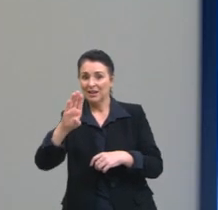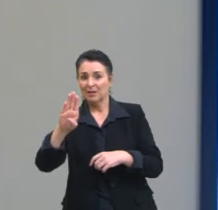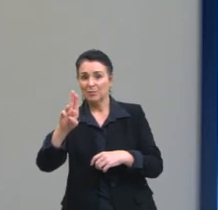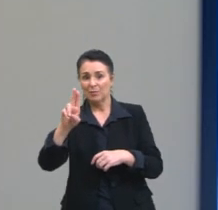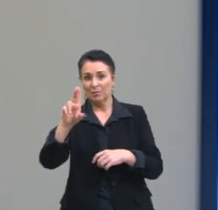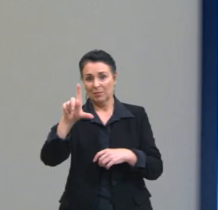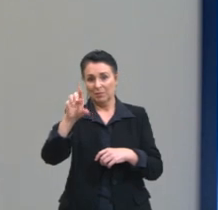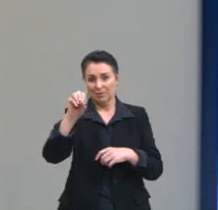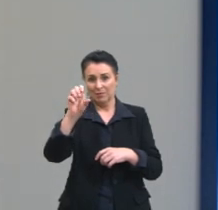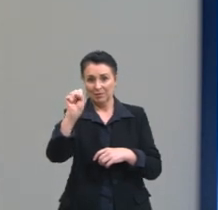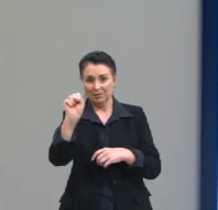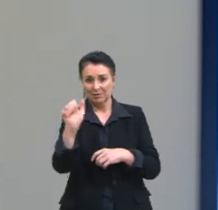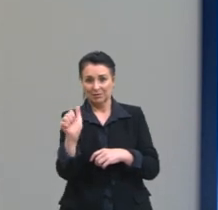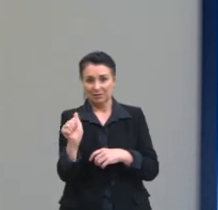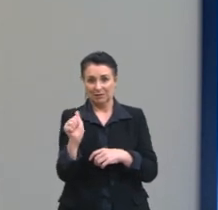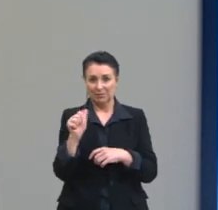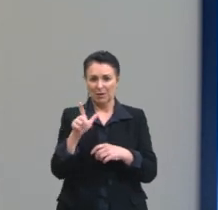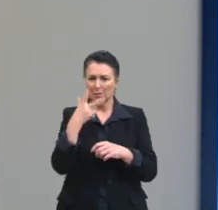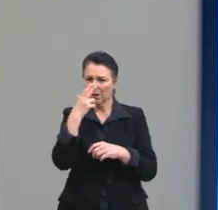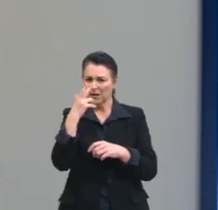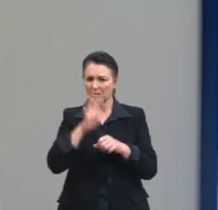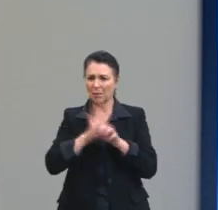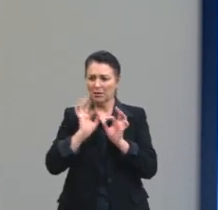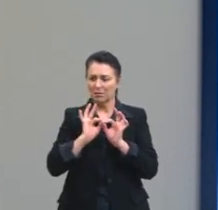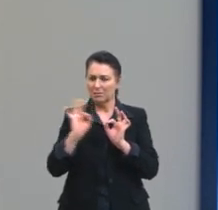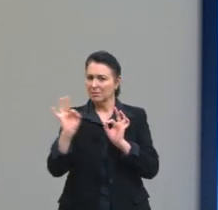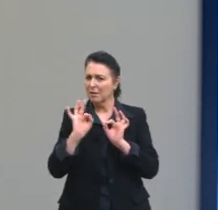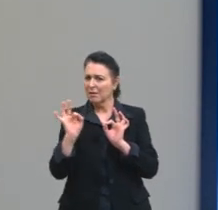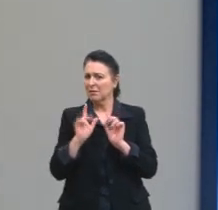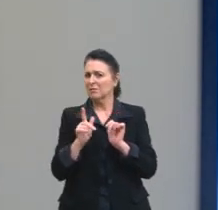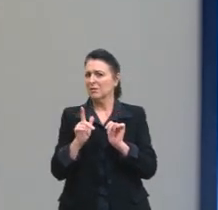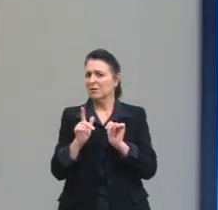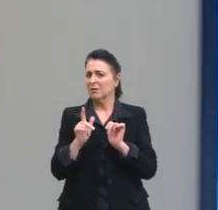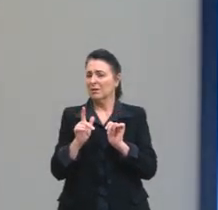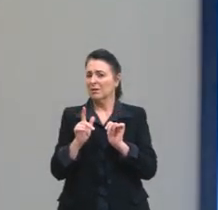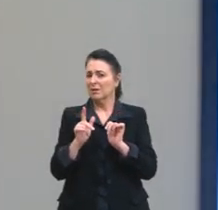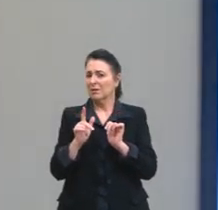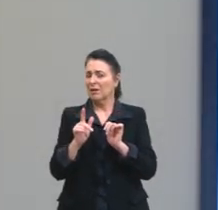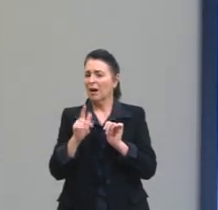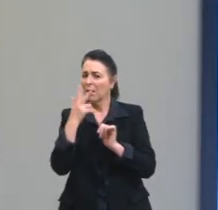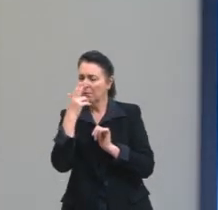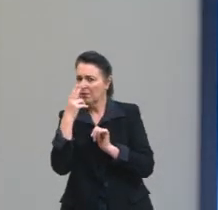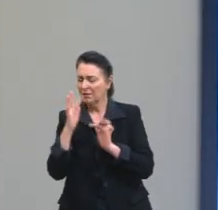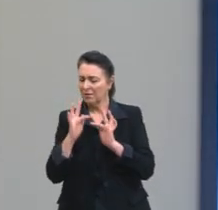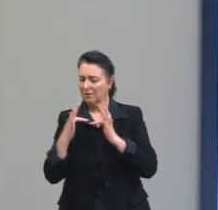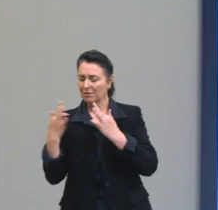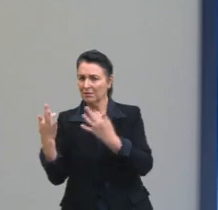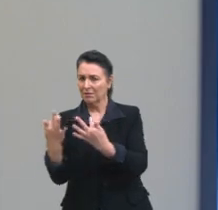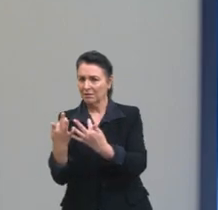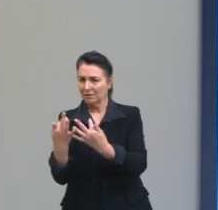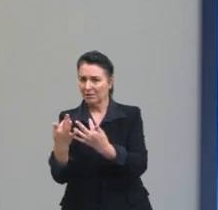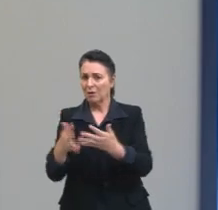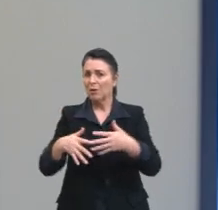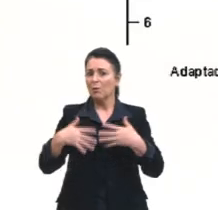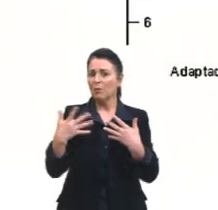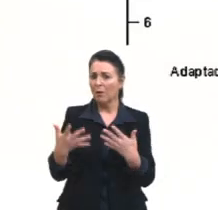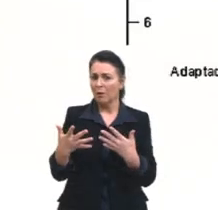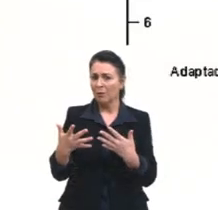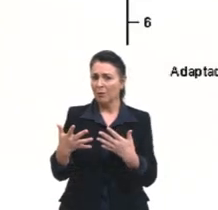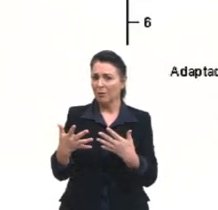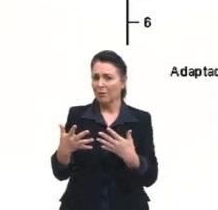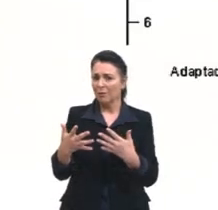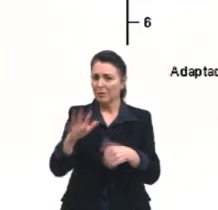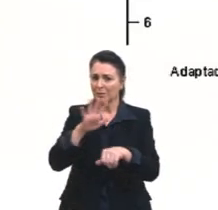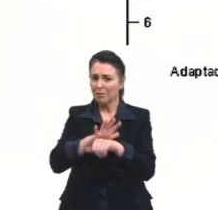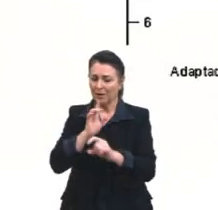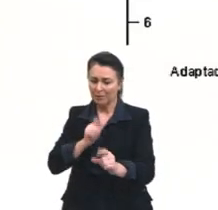e aqui bem mais distantes né então será que ela é mais aparentada com a Pantera Nebulosa do que